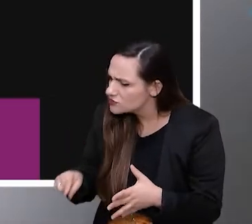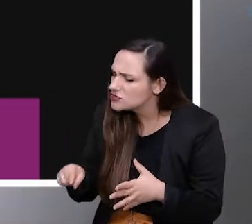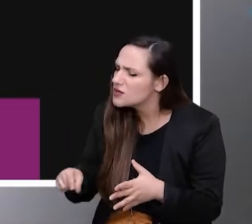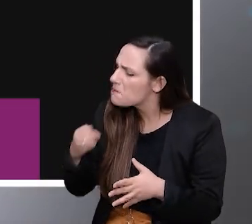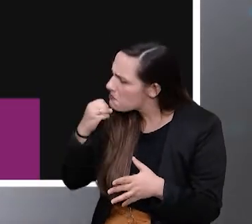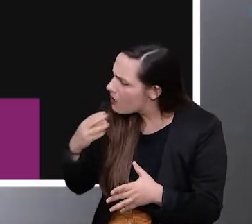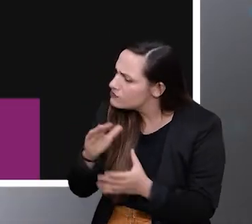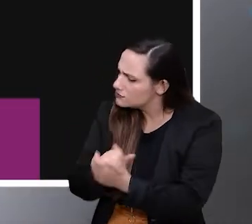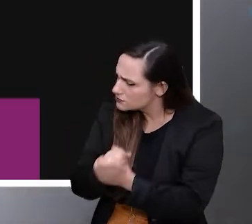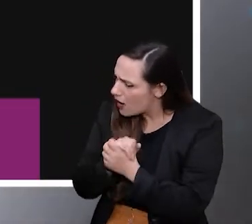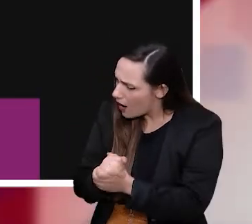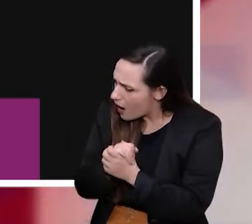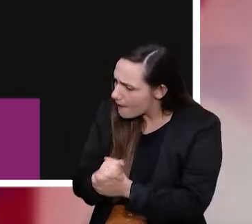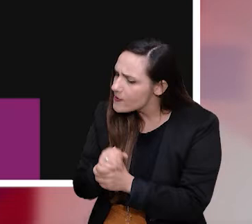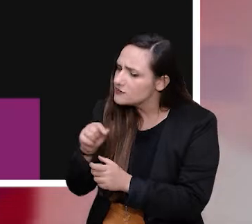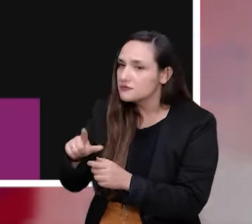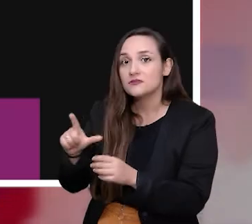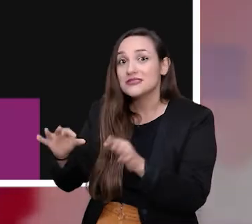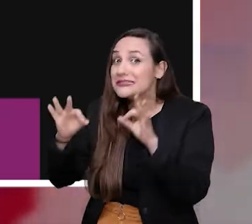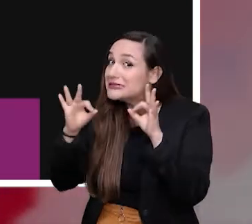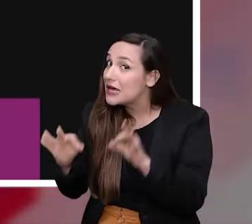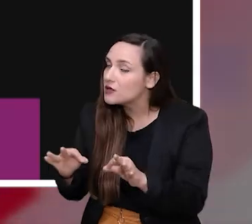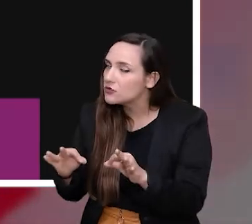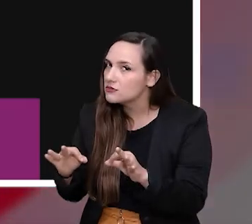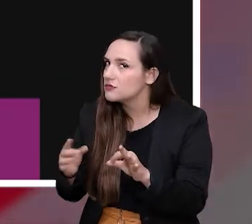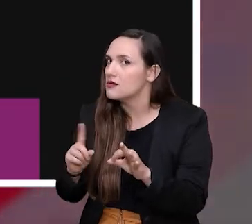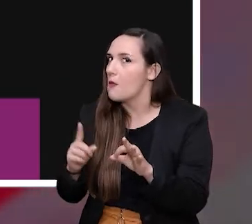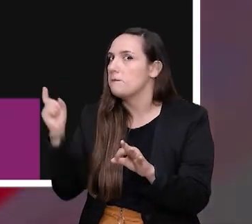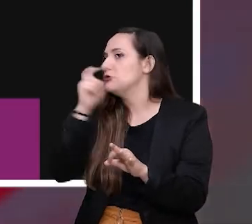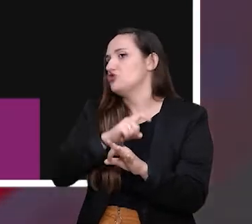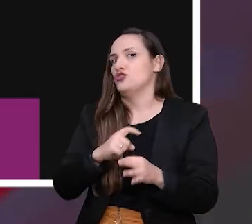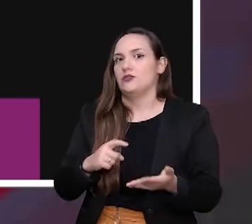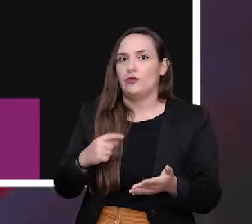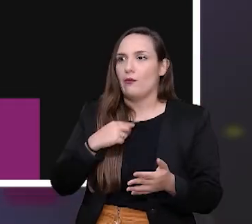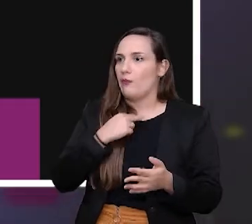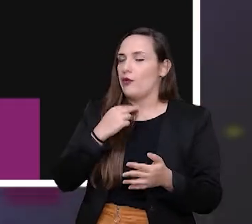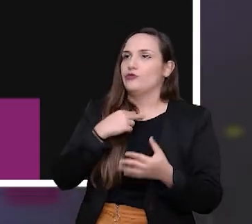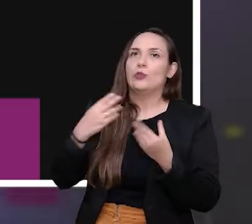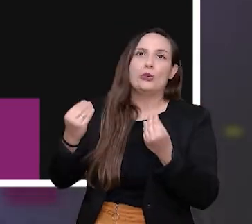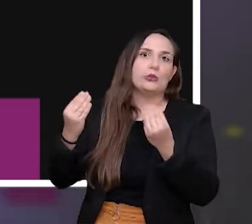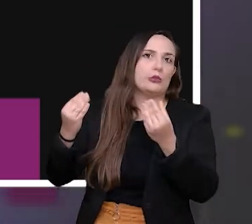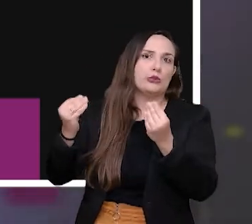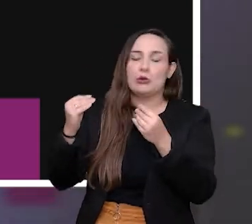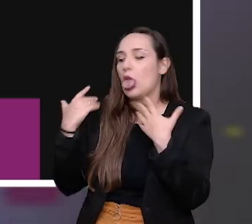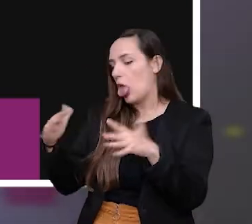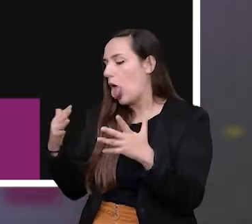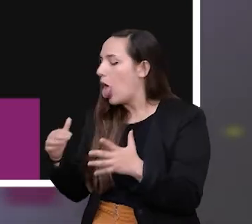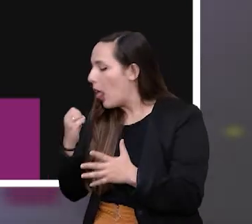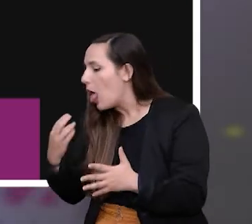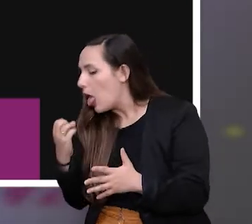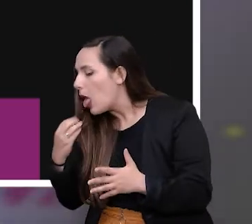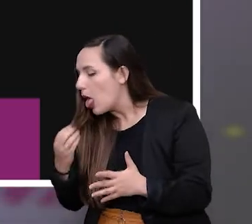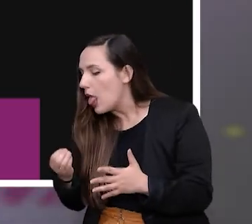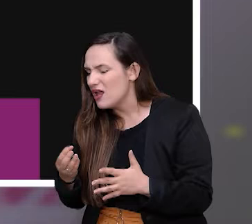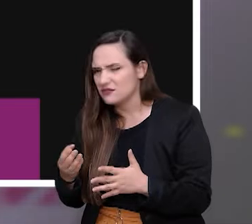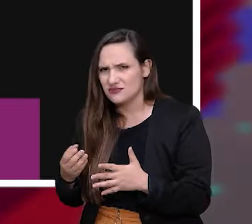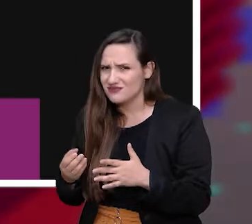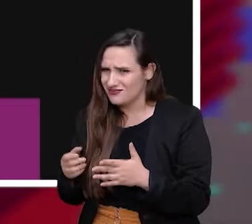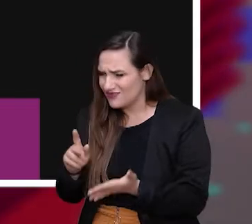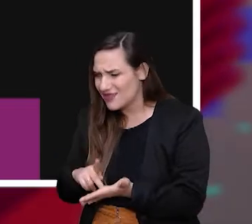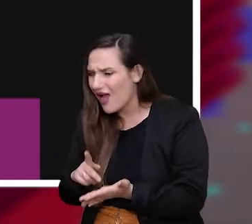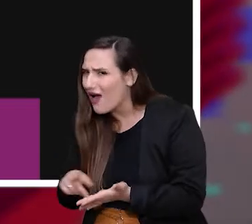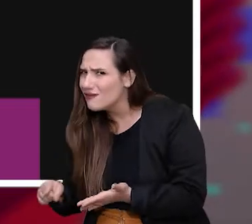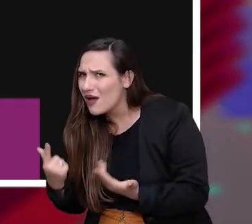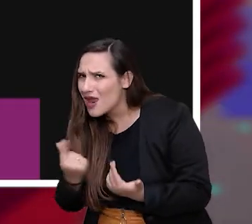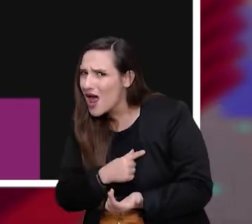não comparando, elogiando de forma adequada e assertiva. Também a gente não pode elogiar a criança por coisas que ela não